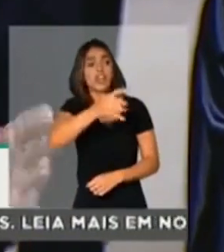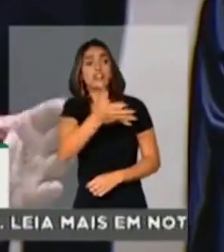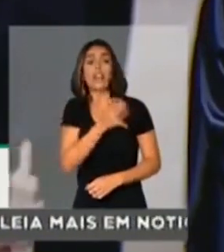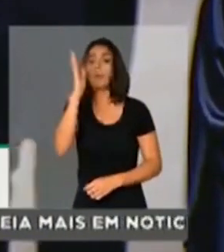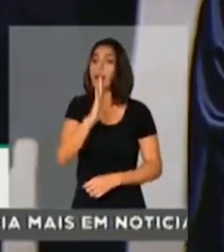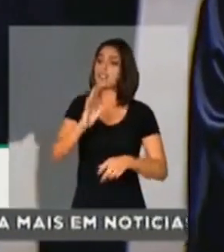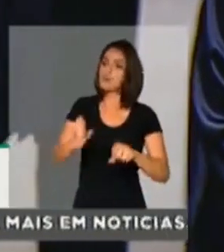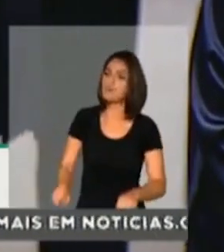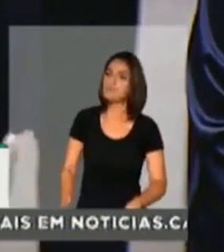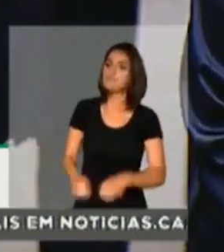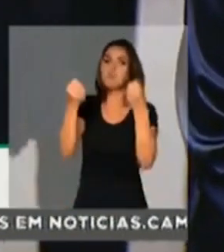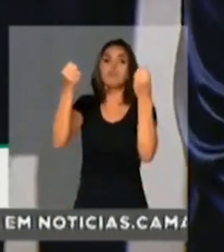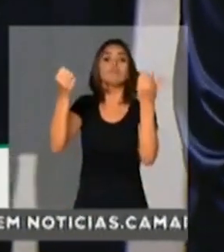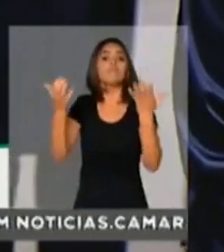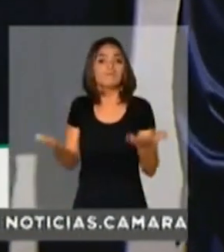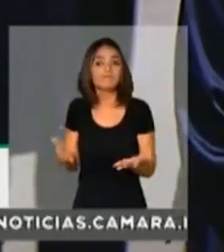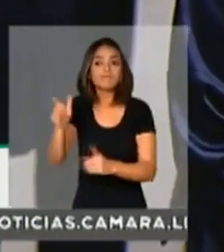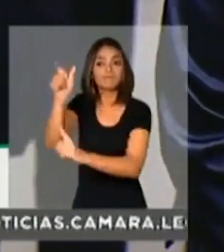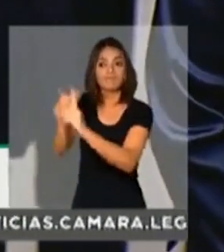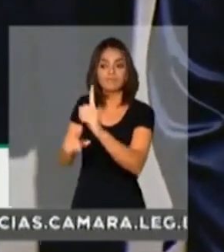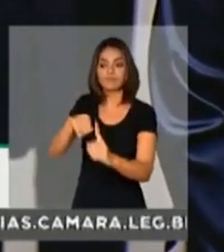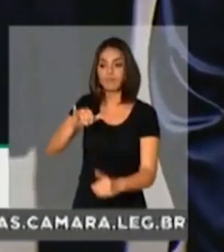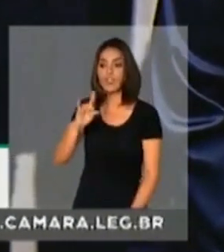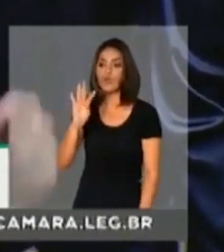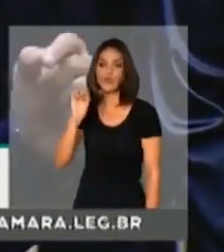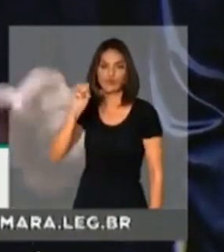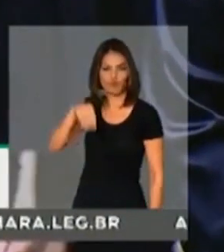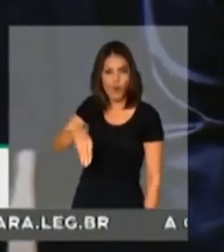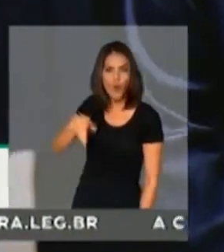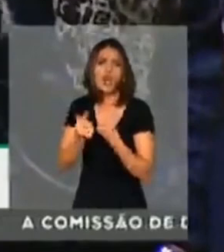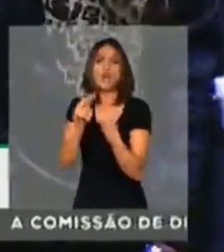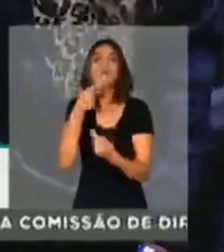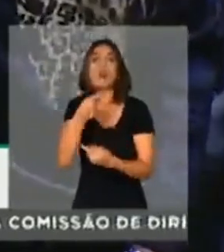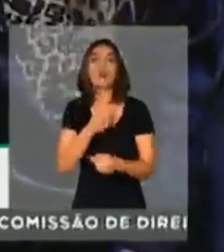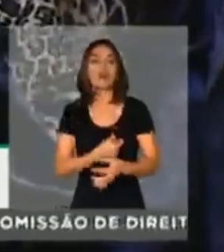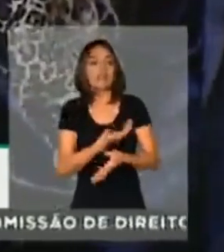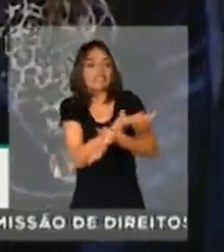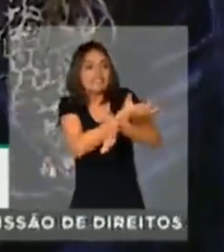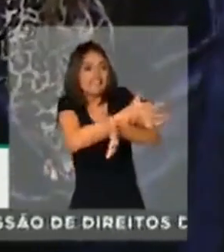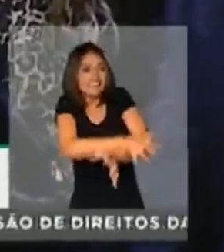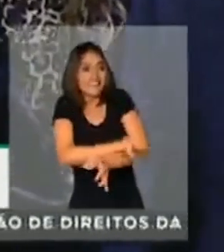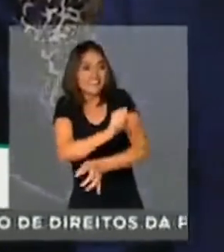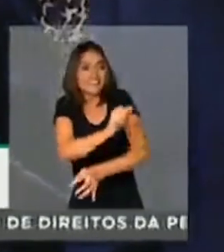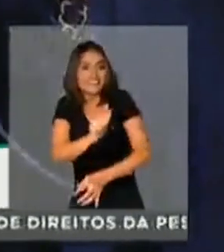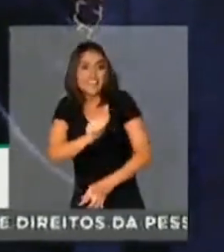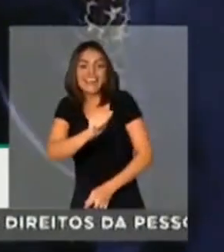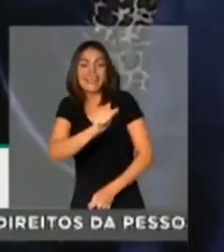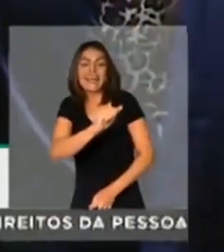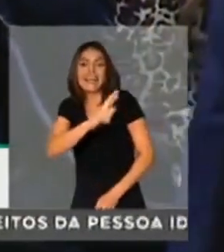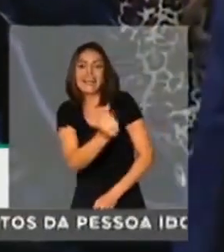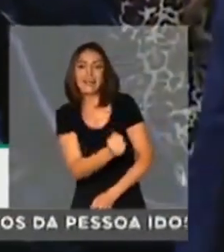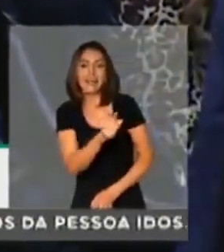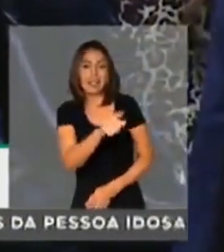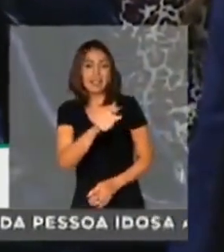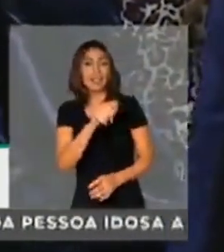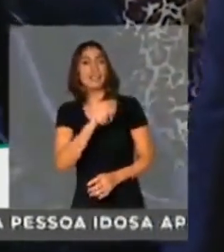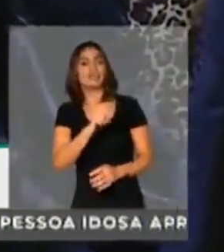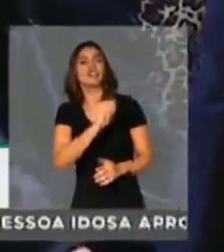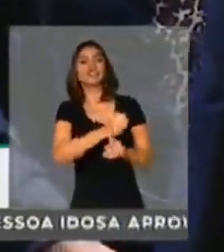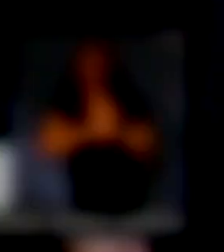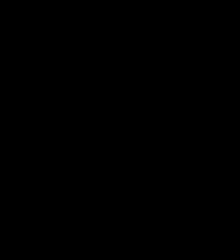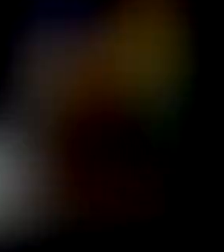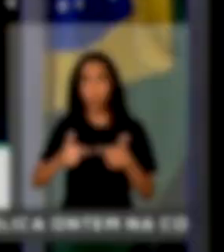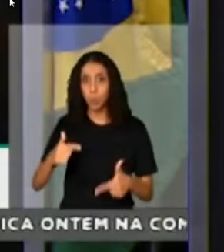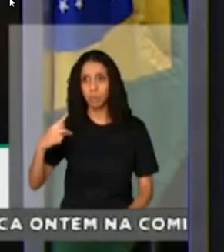fogo. E como diria o grande economista Milton Friedman, se você der o deserto do Saara para um socialista administrar, em 5 anos